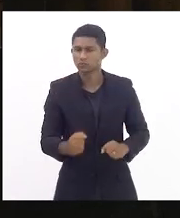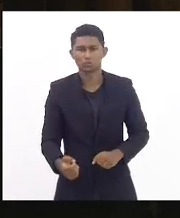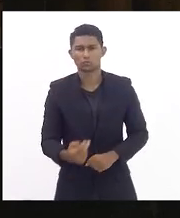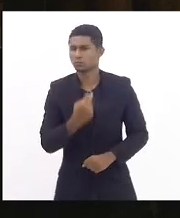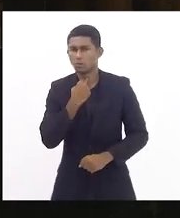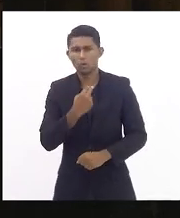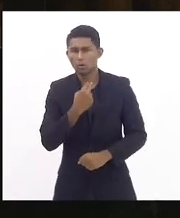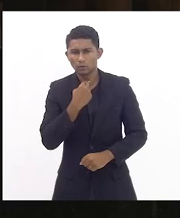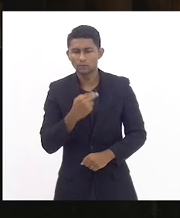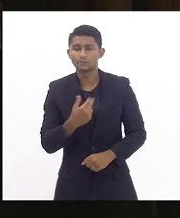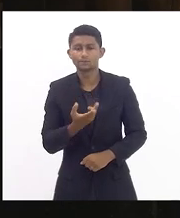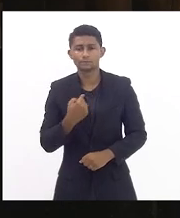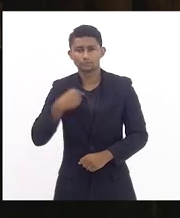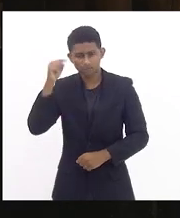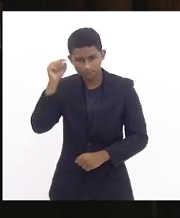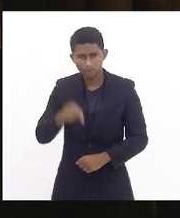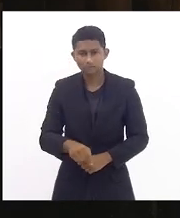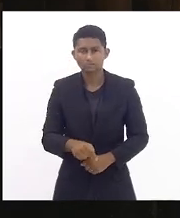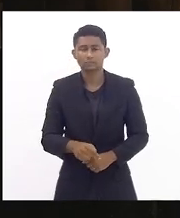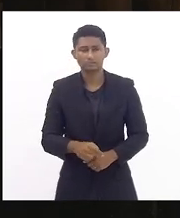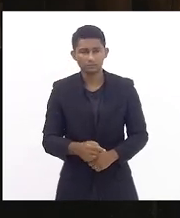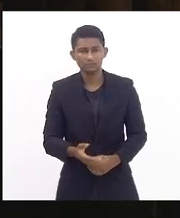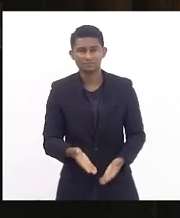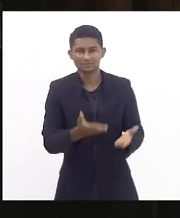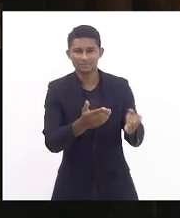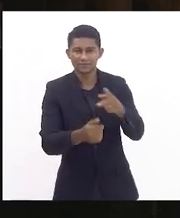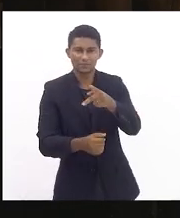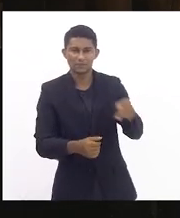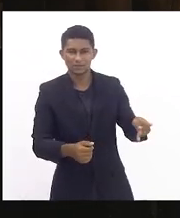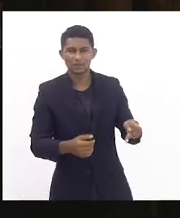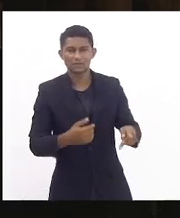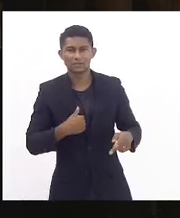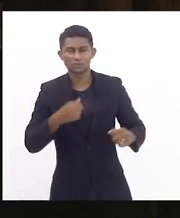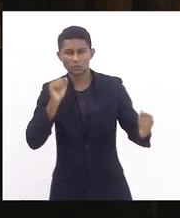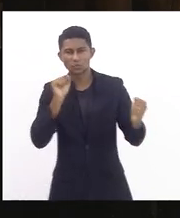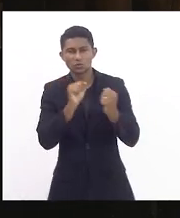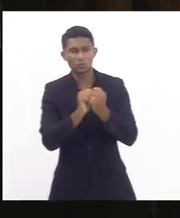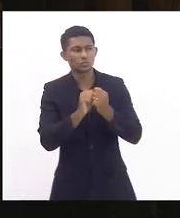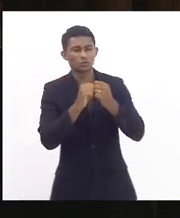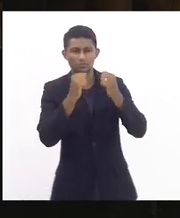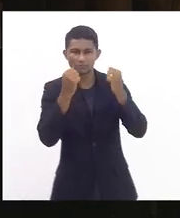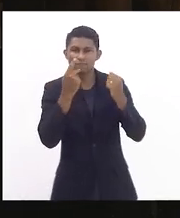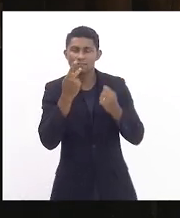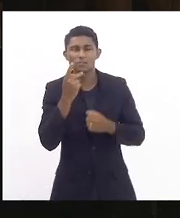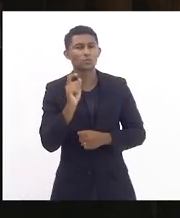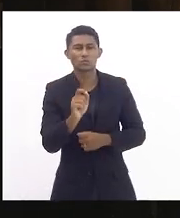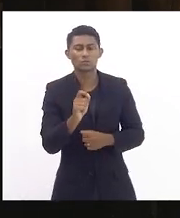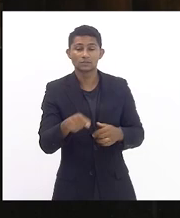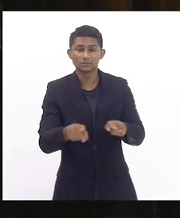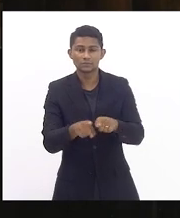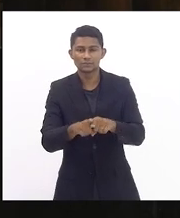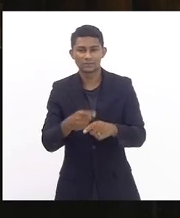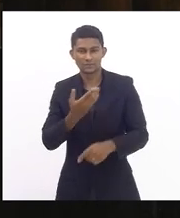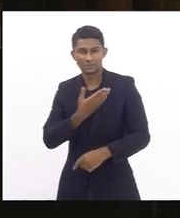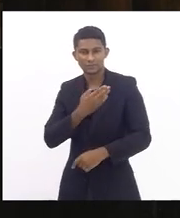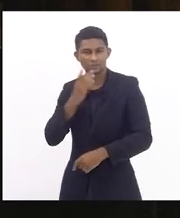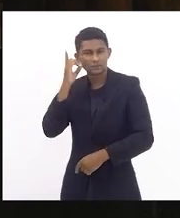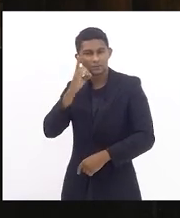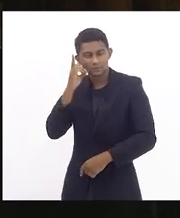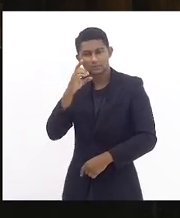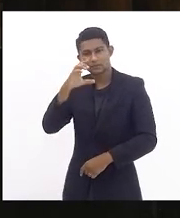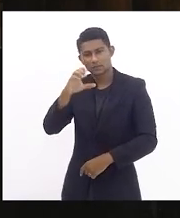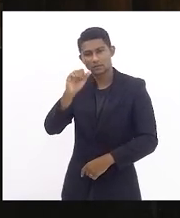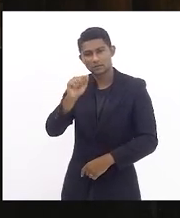Então, eu faço aqui coro à fala da nossa presidente, faço coro também ao meu amigo deputado Carlos Macedo, da nossa